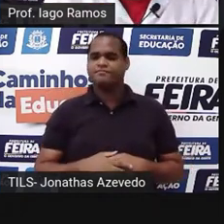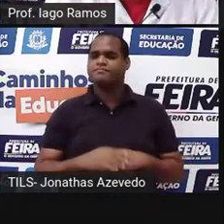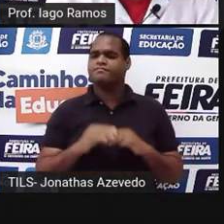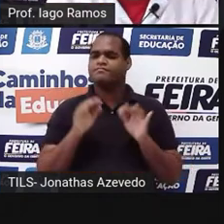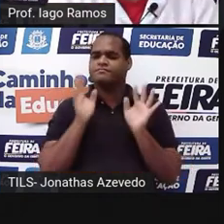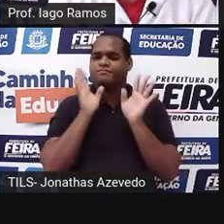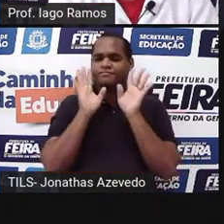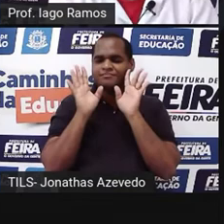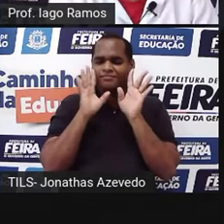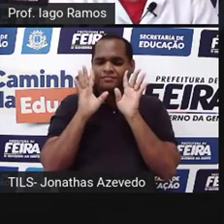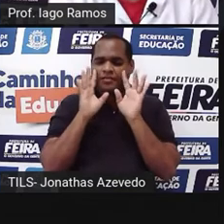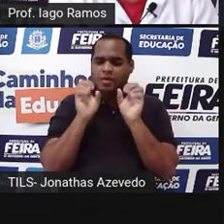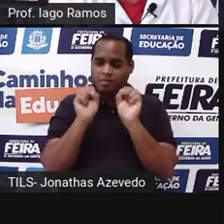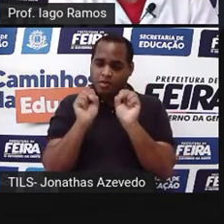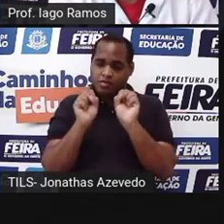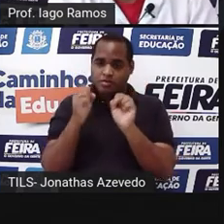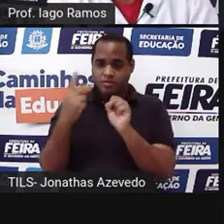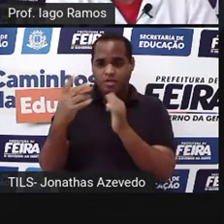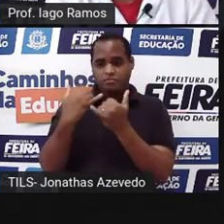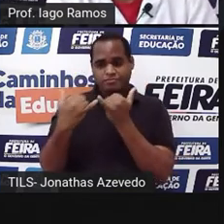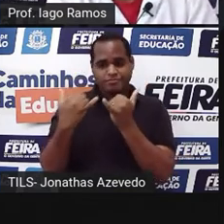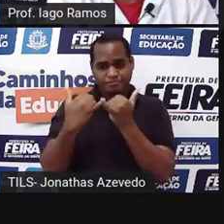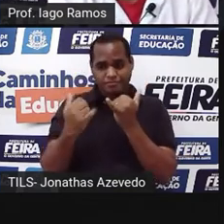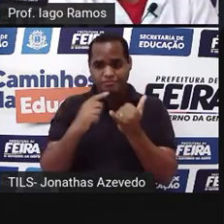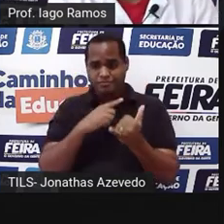posso dizer que elas são semelhantes?